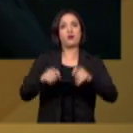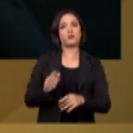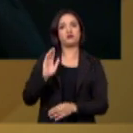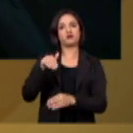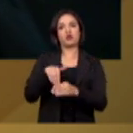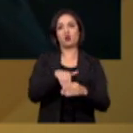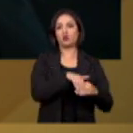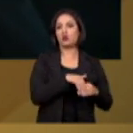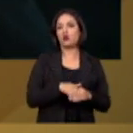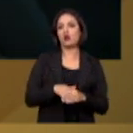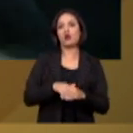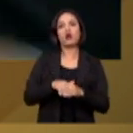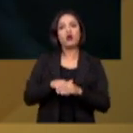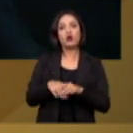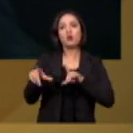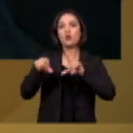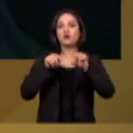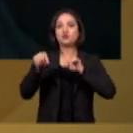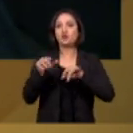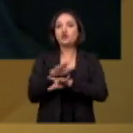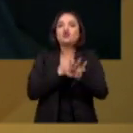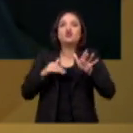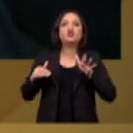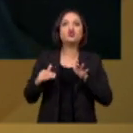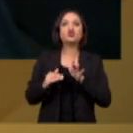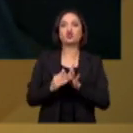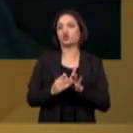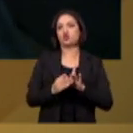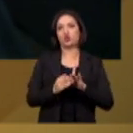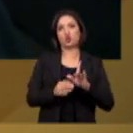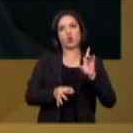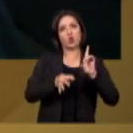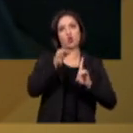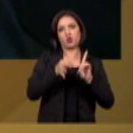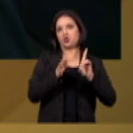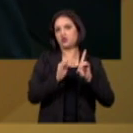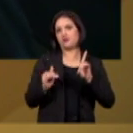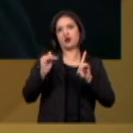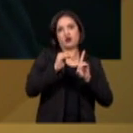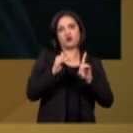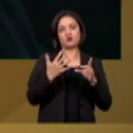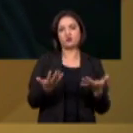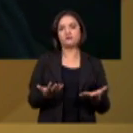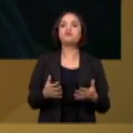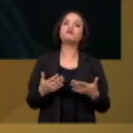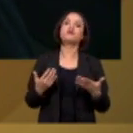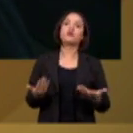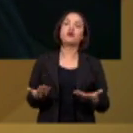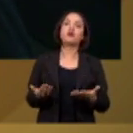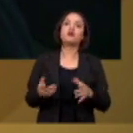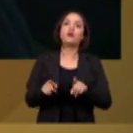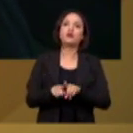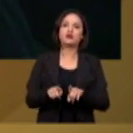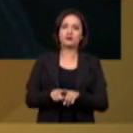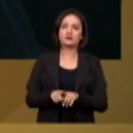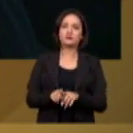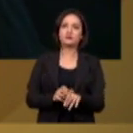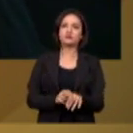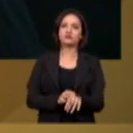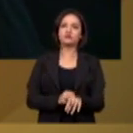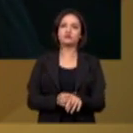passiva a elegibilidade dos realces embargador sob esse ponto que está se terminar